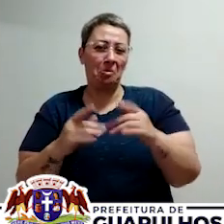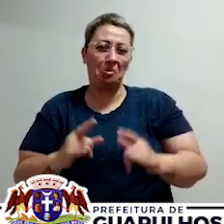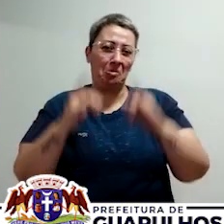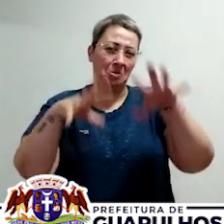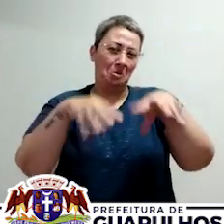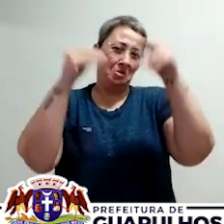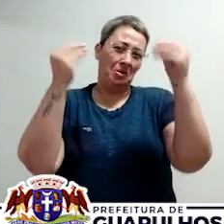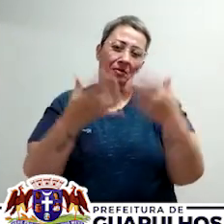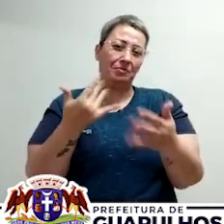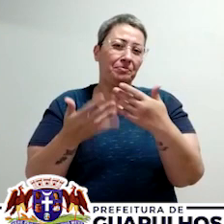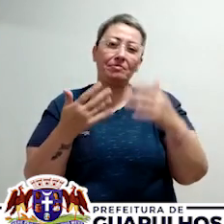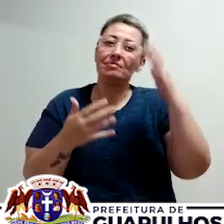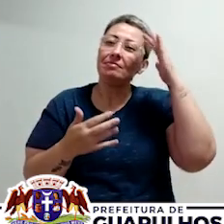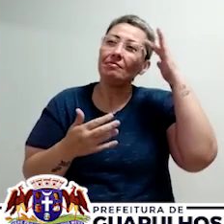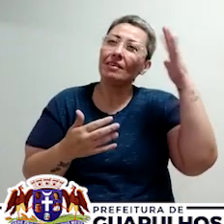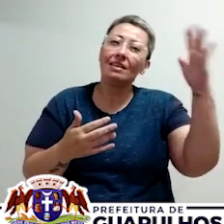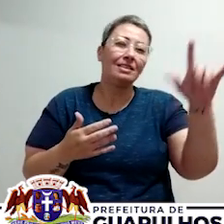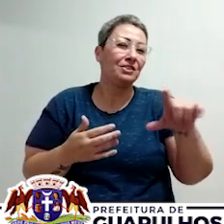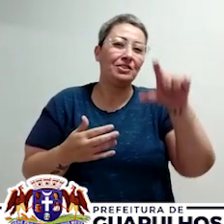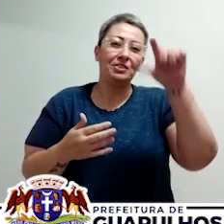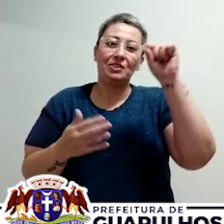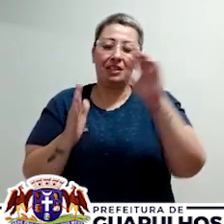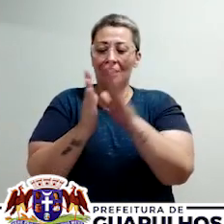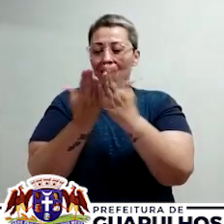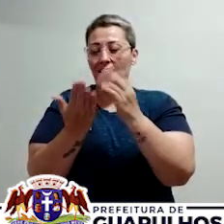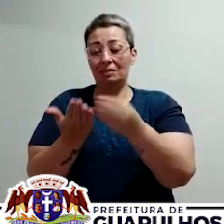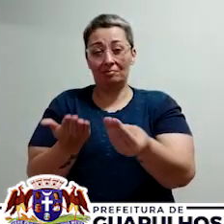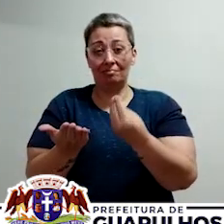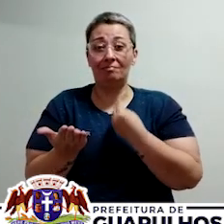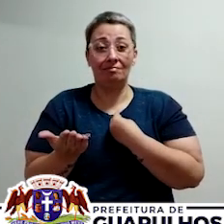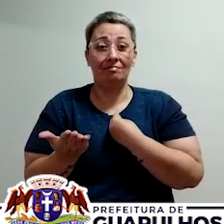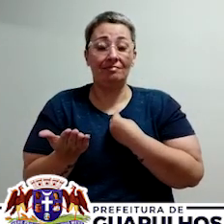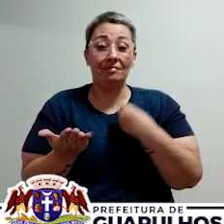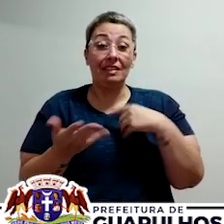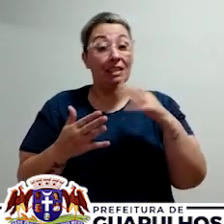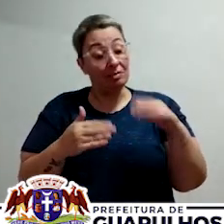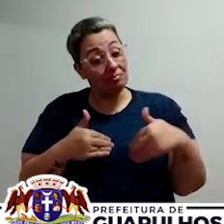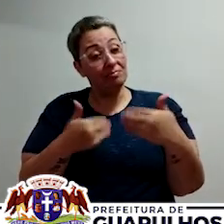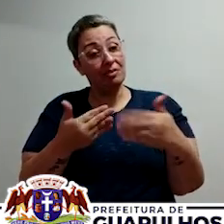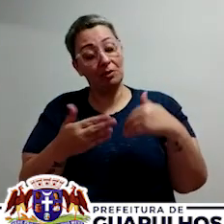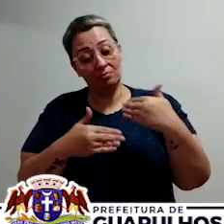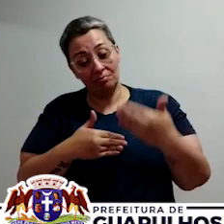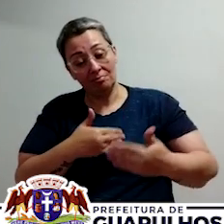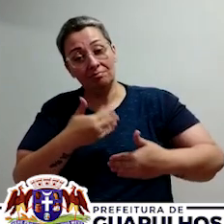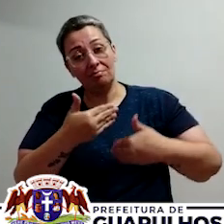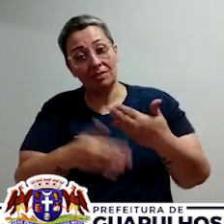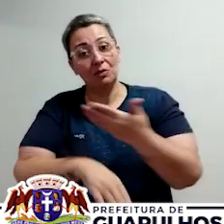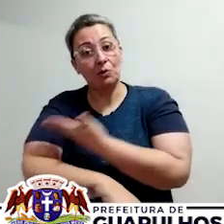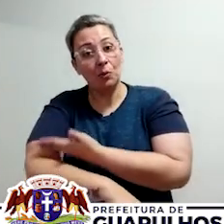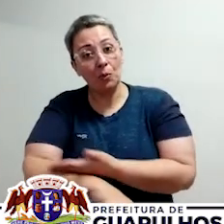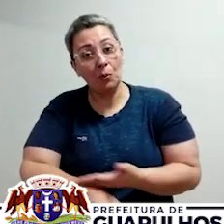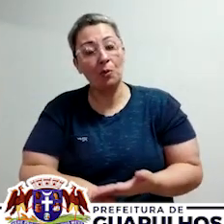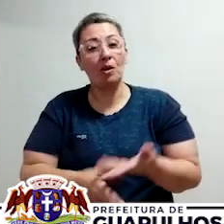cabana, palácio, arranha-céu, era só escolher e pronto, o livro me dava. Foi assim que